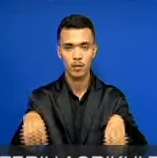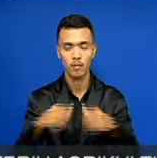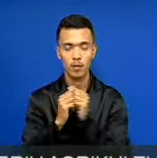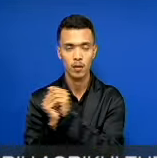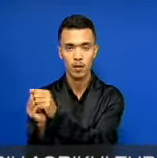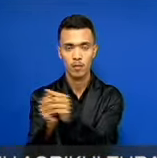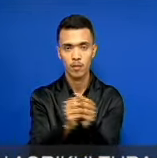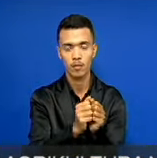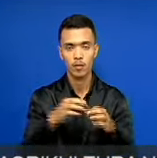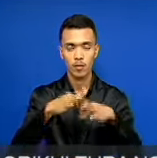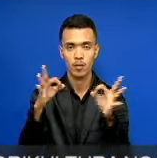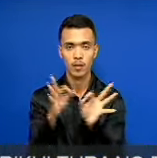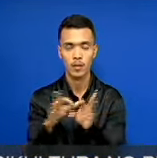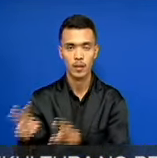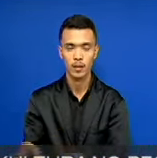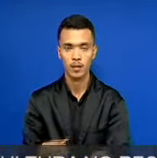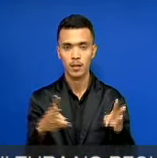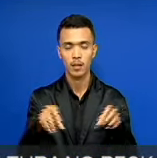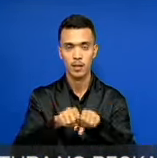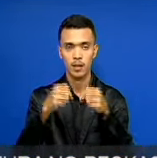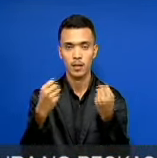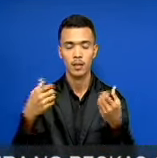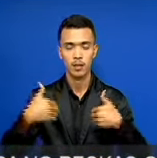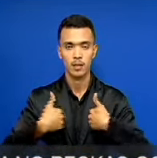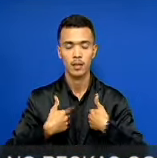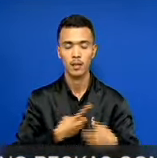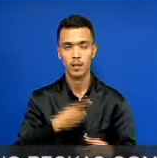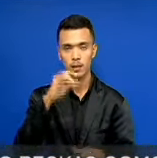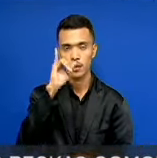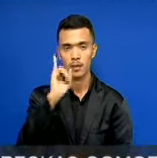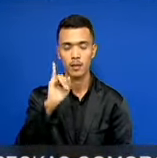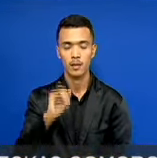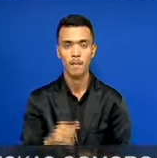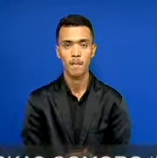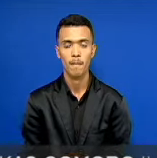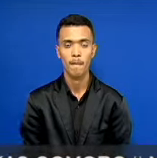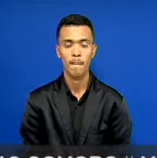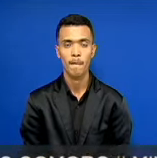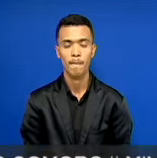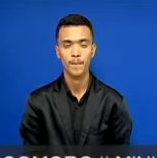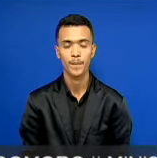taka potolia dilarang. Agora rao ami IAZI coal mix